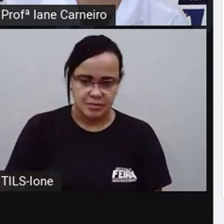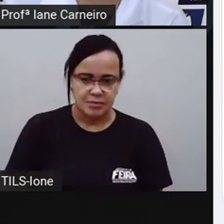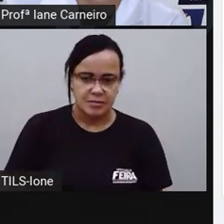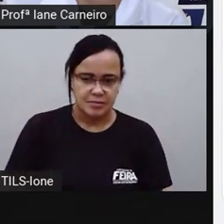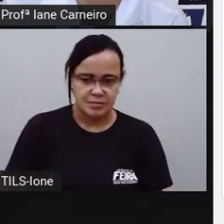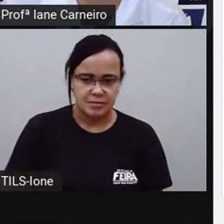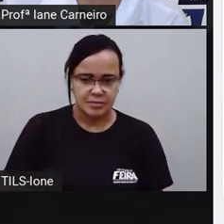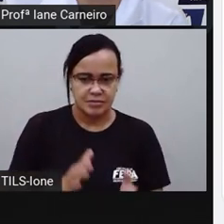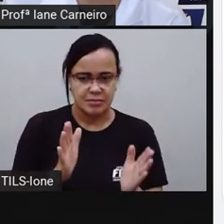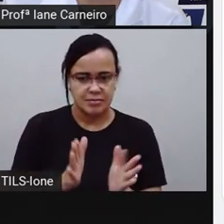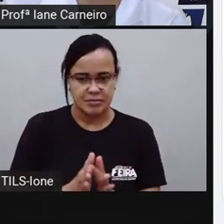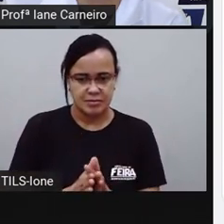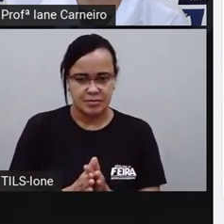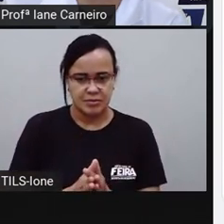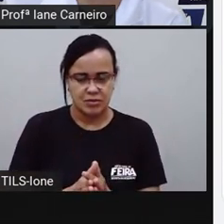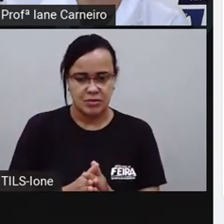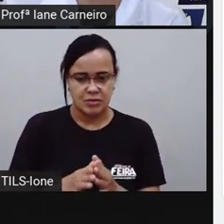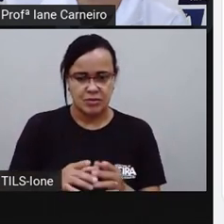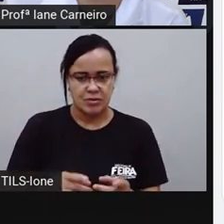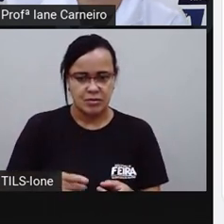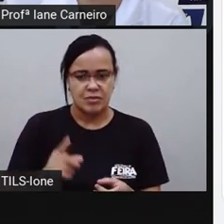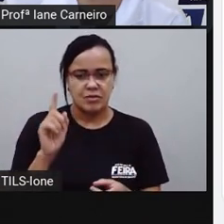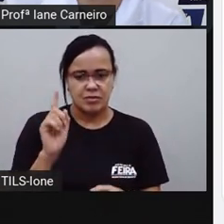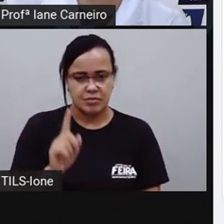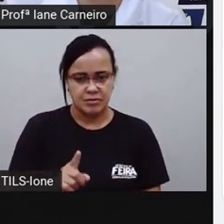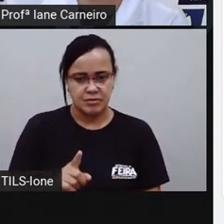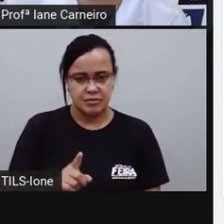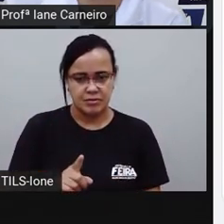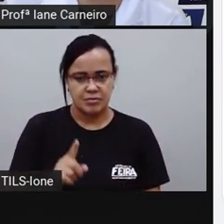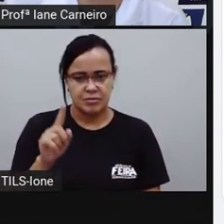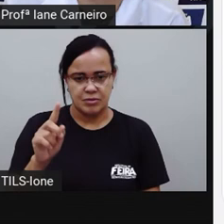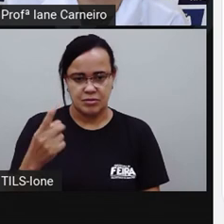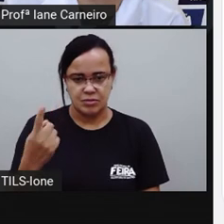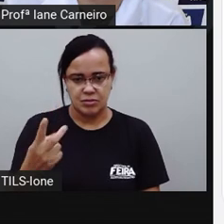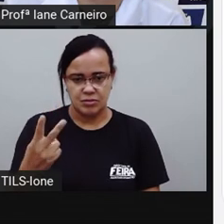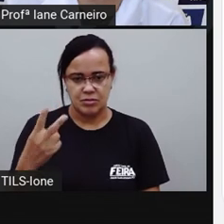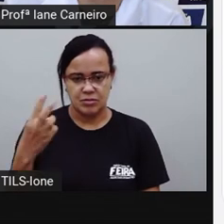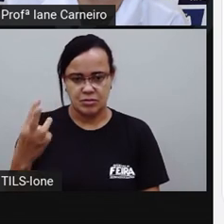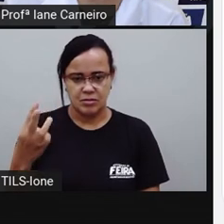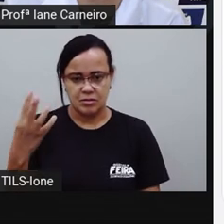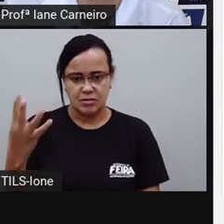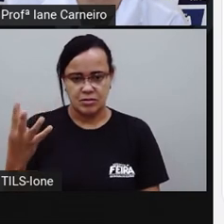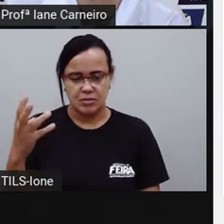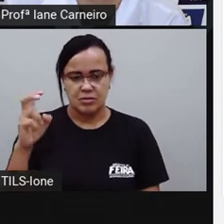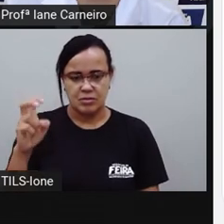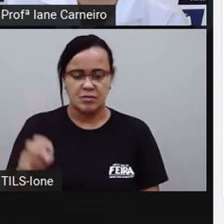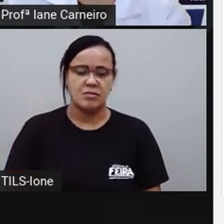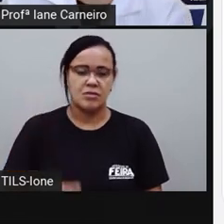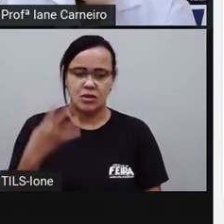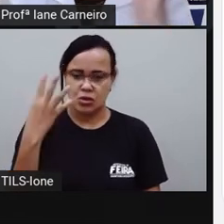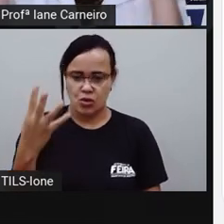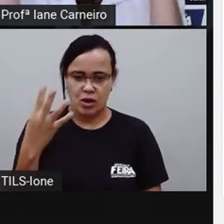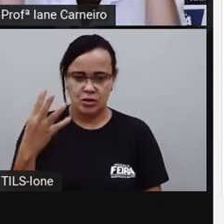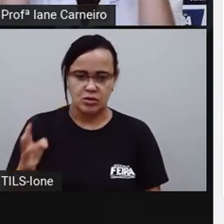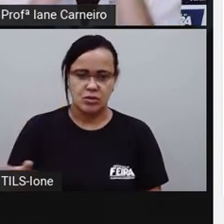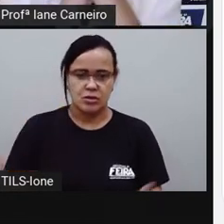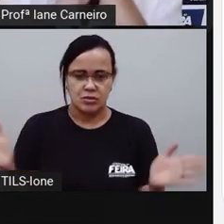círculo, bater palma, triângulo, estalar os dedos. Então a gente vai fazer uma, duas, três, quatro vezes. Vamos lá, ó.